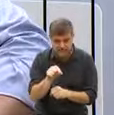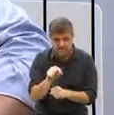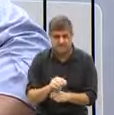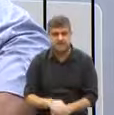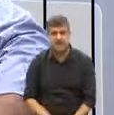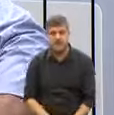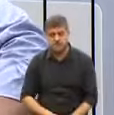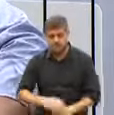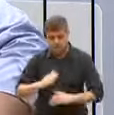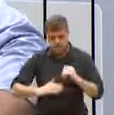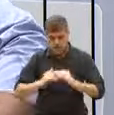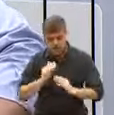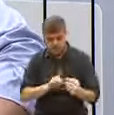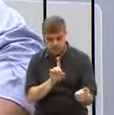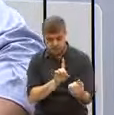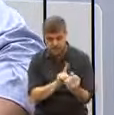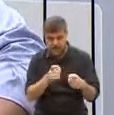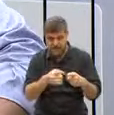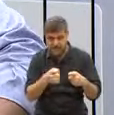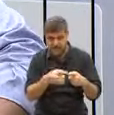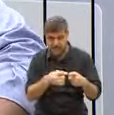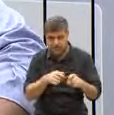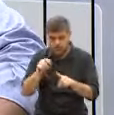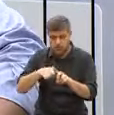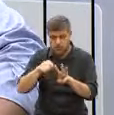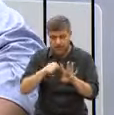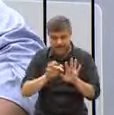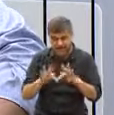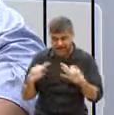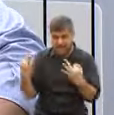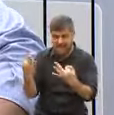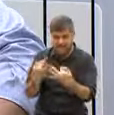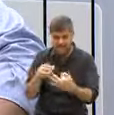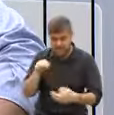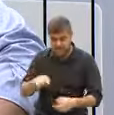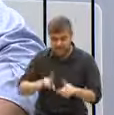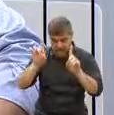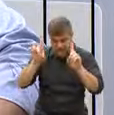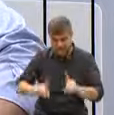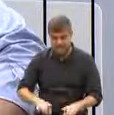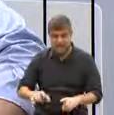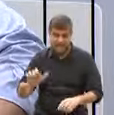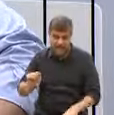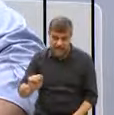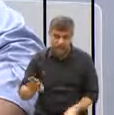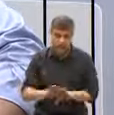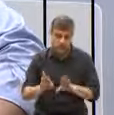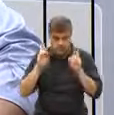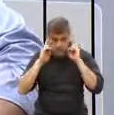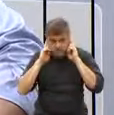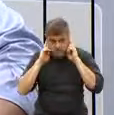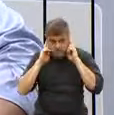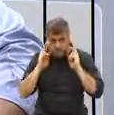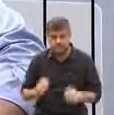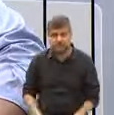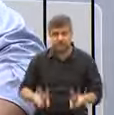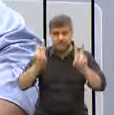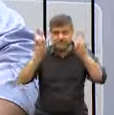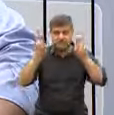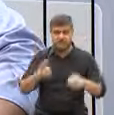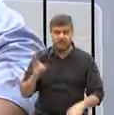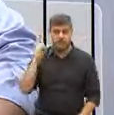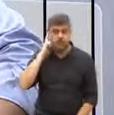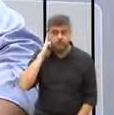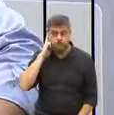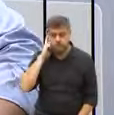por mês. E o suporte às famílias da criança com deficiência. O que eu sempre falo? A surdez é uma deficiência